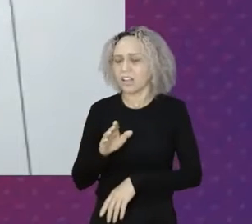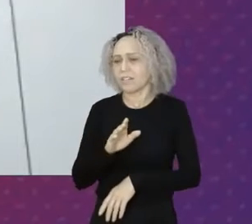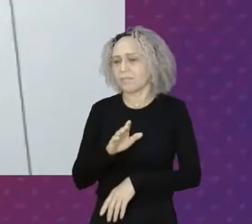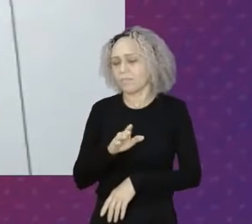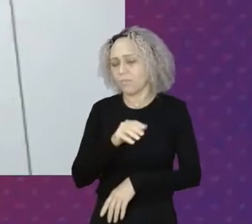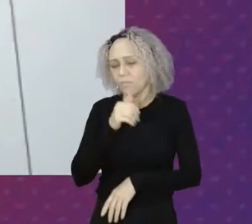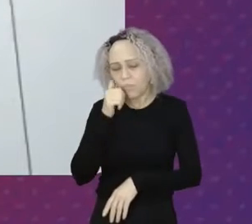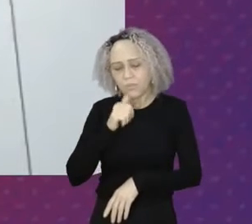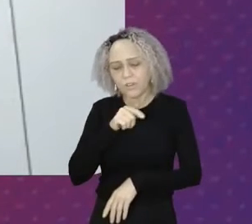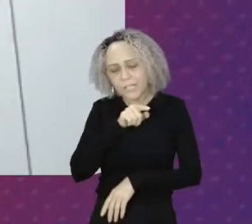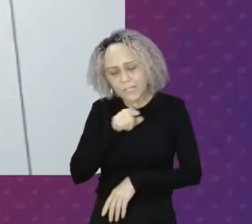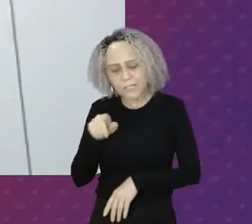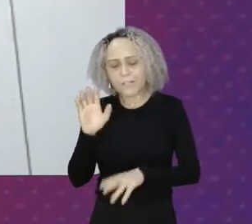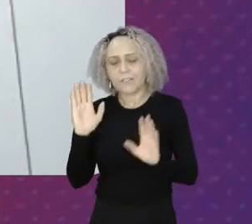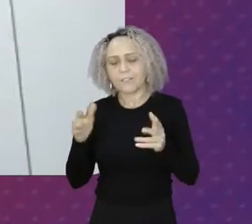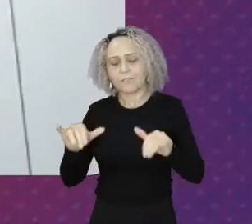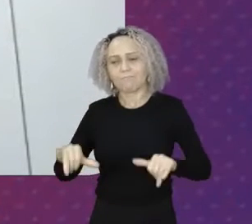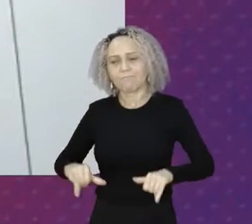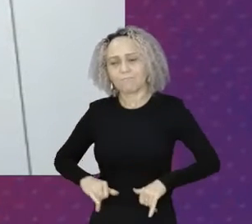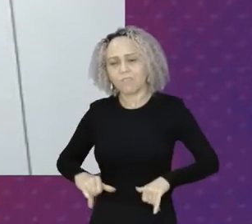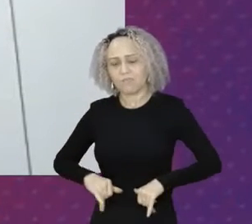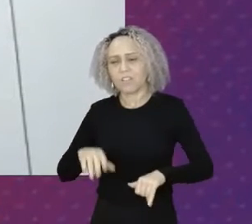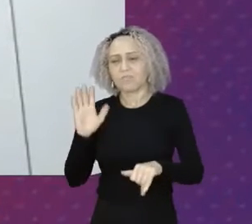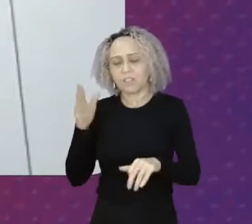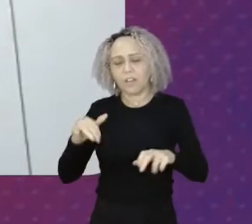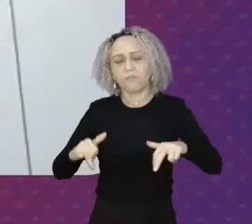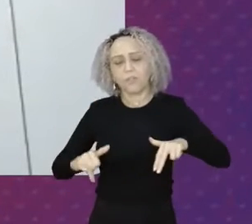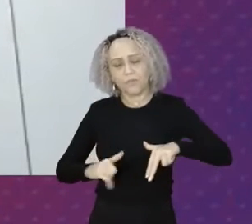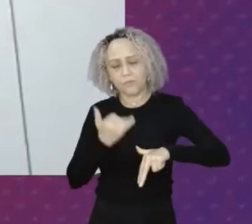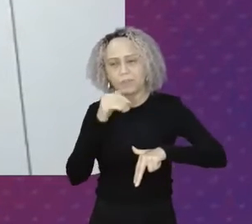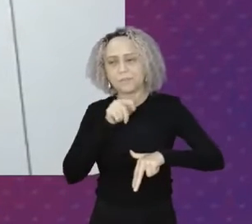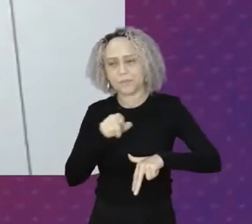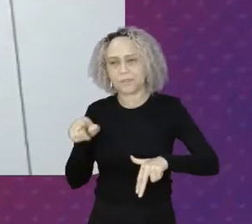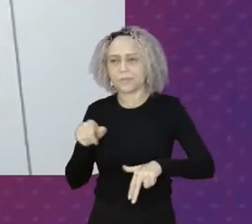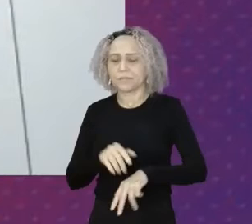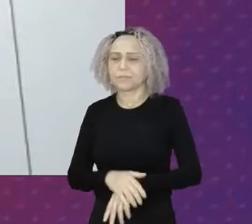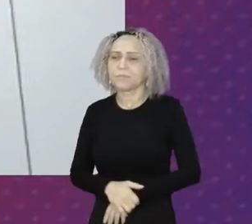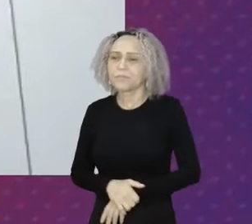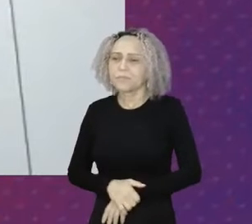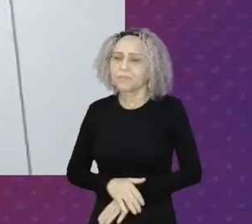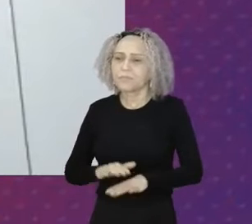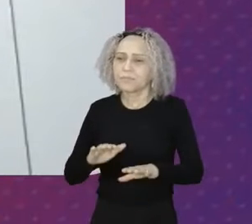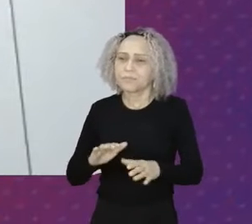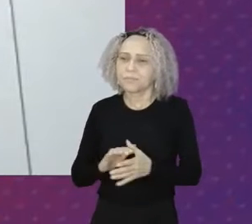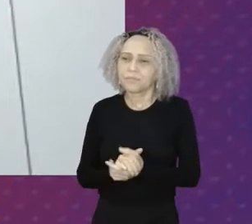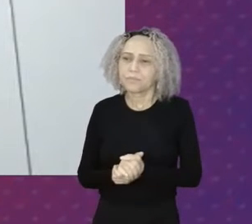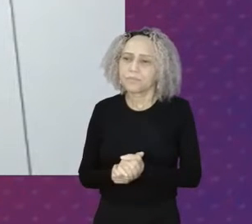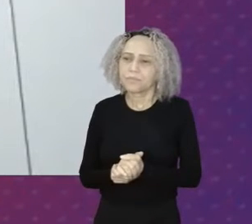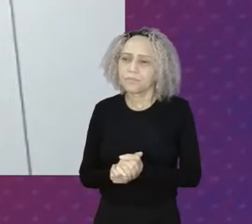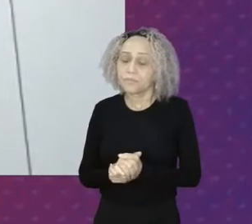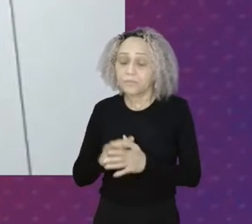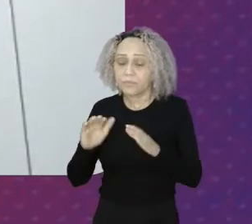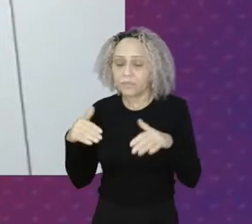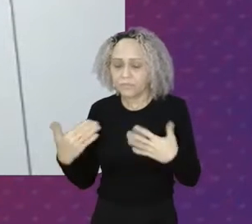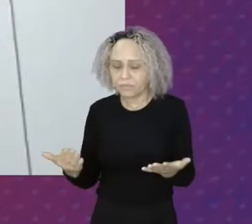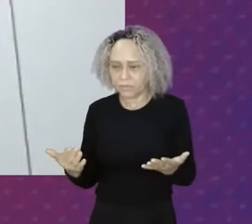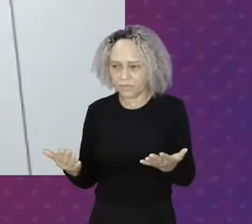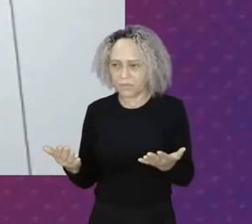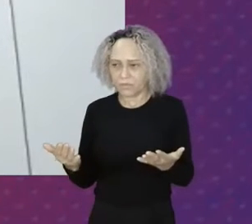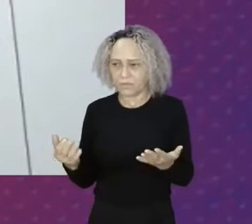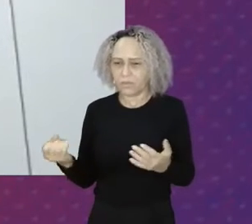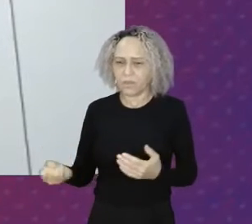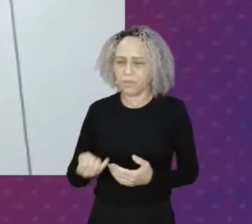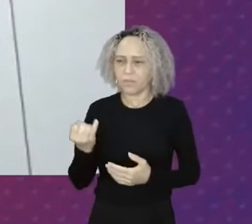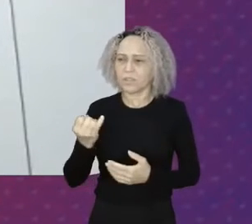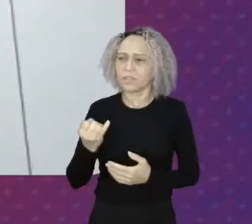sua permanência exercendo e mantendo uma atuação política. Então, é importante dizer